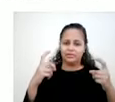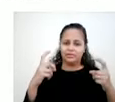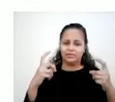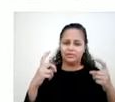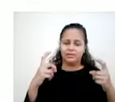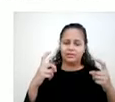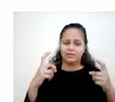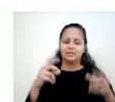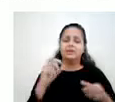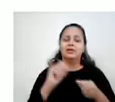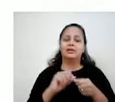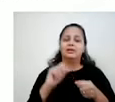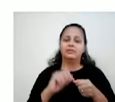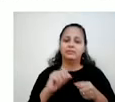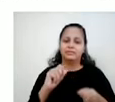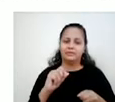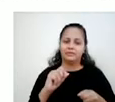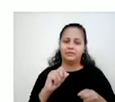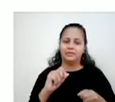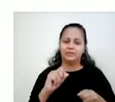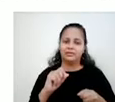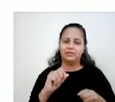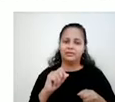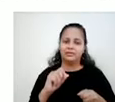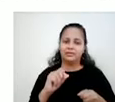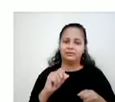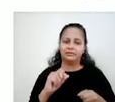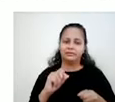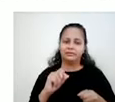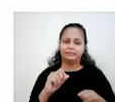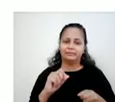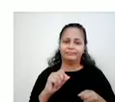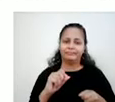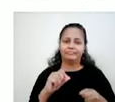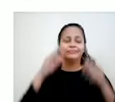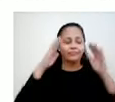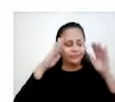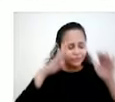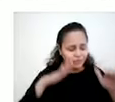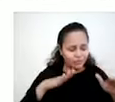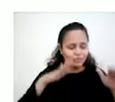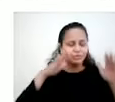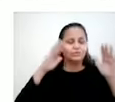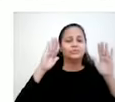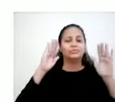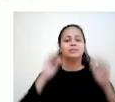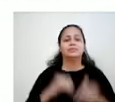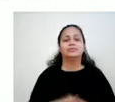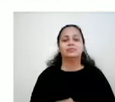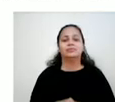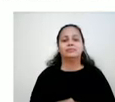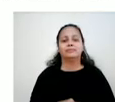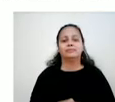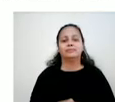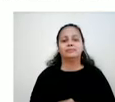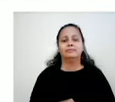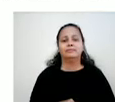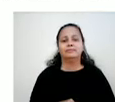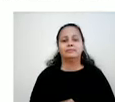né, cometida era atribuída aos muçulmanos, né?